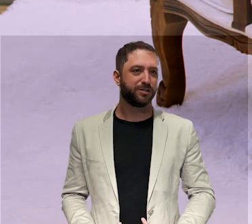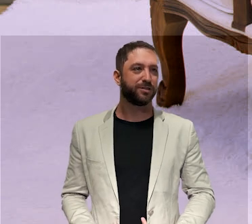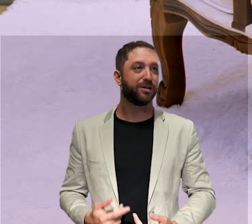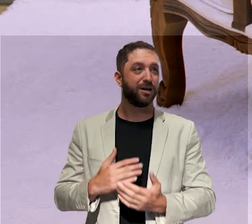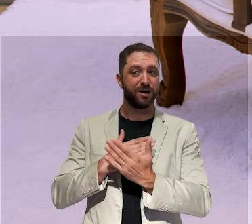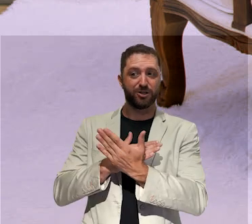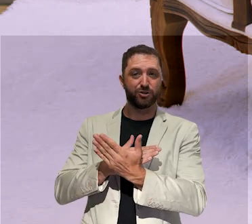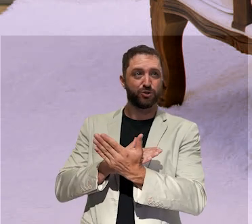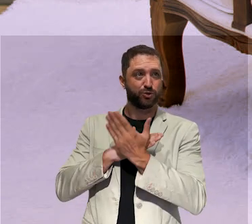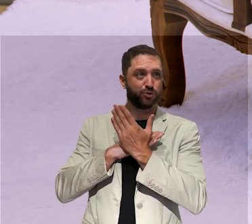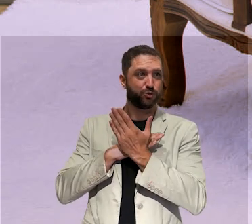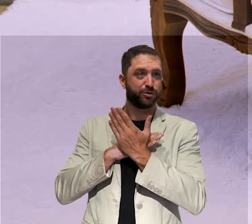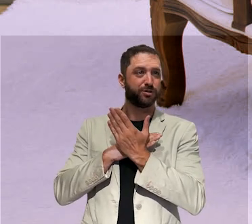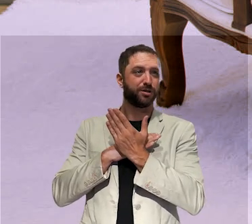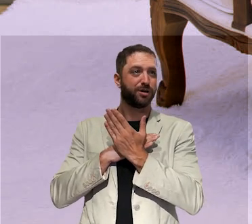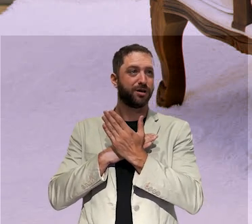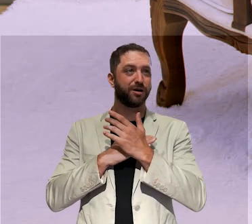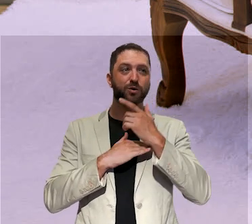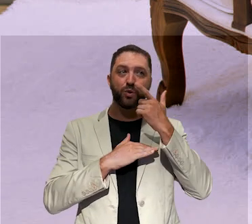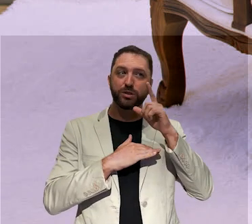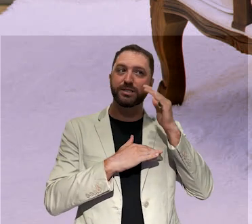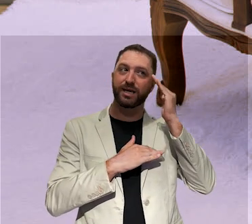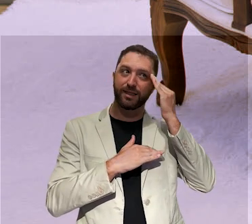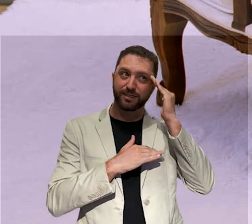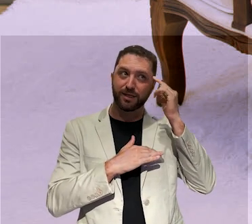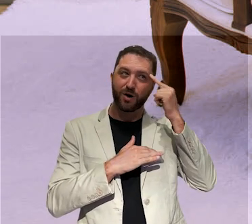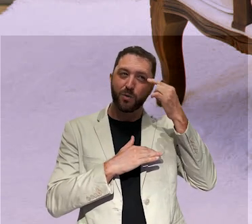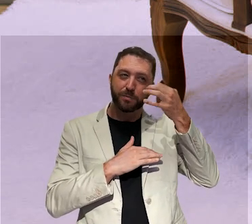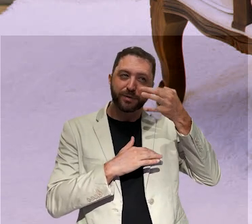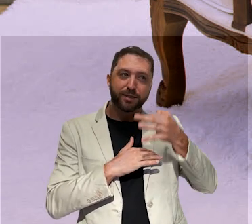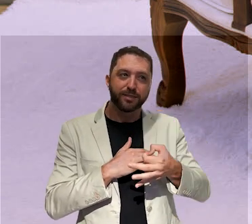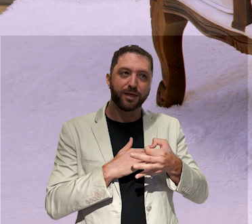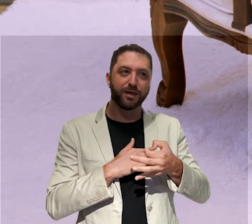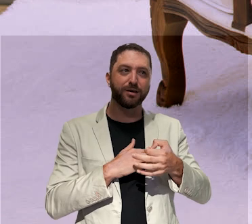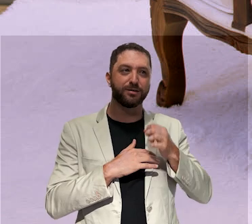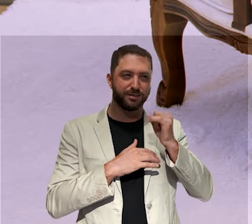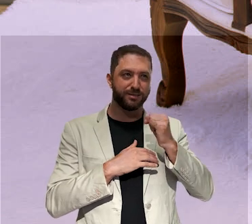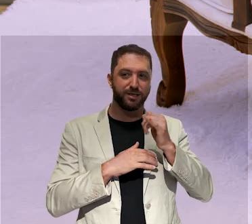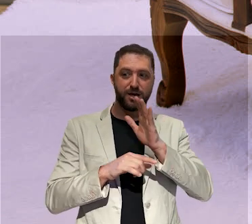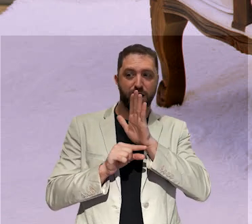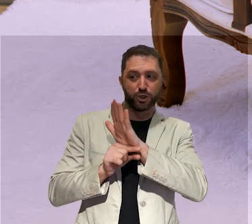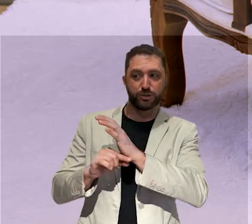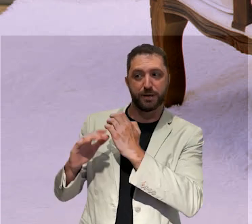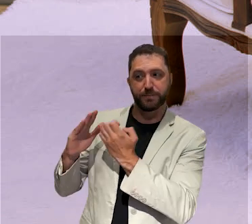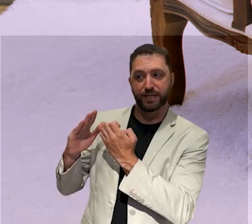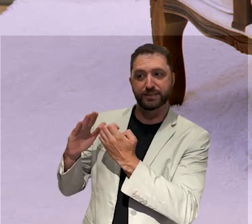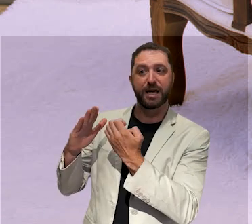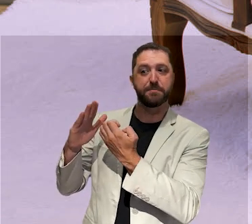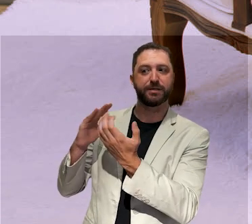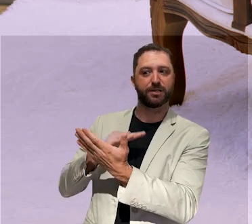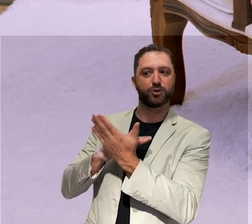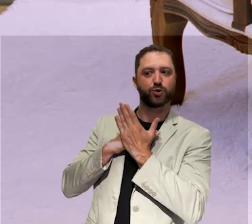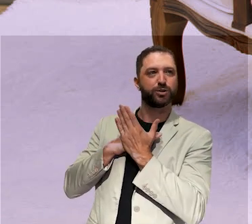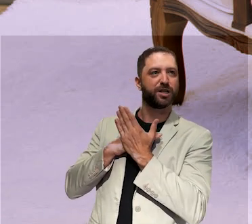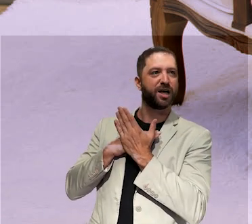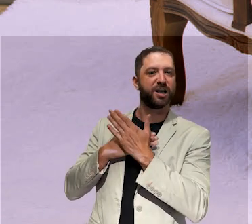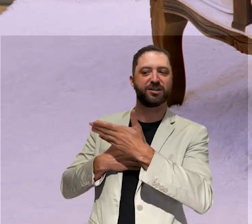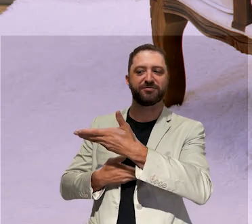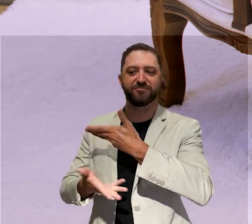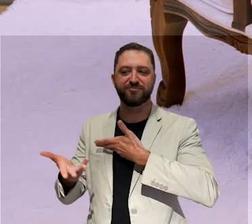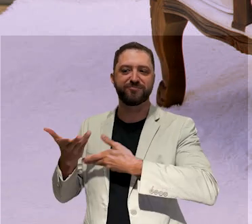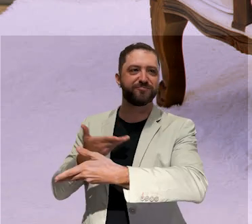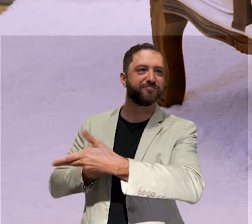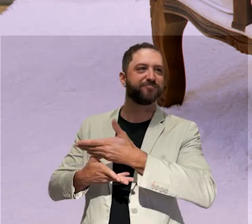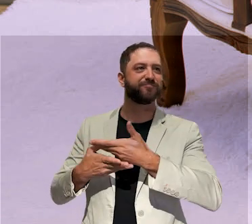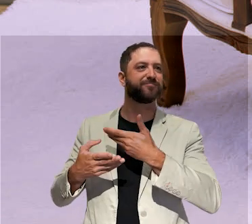vão favorecer para que eu consiga compreender que, se eu colaboro com a empresa, e a empresa, uma vez que colabora comigo, eu posso